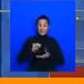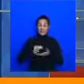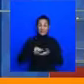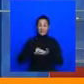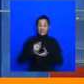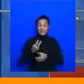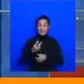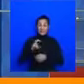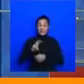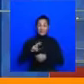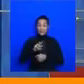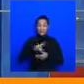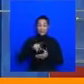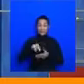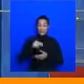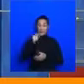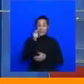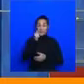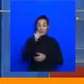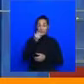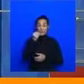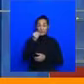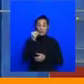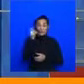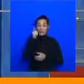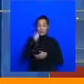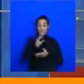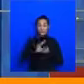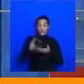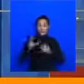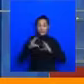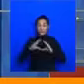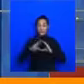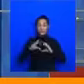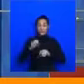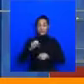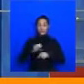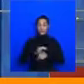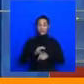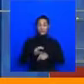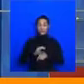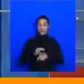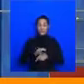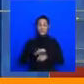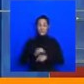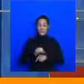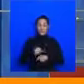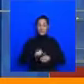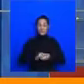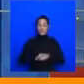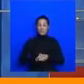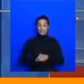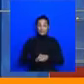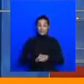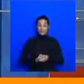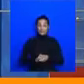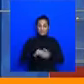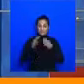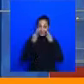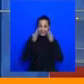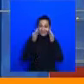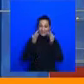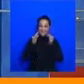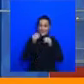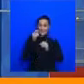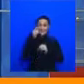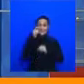Ainda faltam 15, você tem muitas chances. Bola cinza 88, cinza número 88. Fique